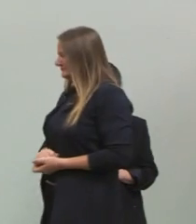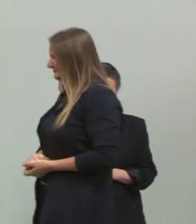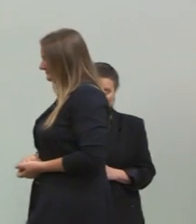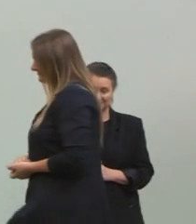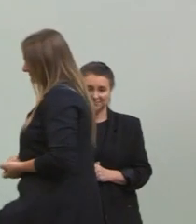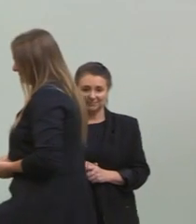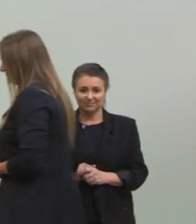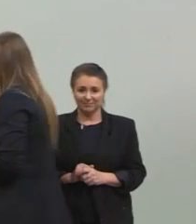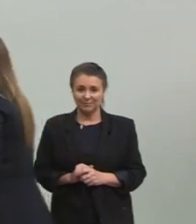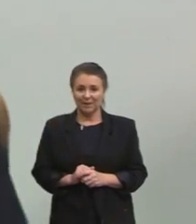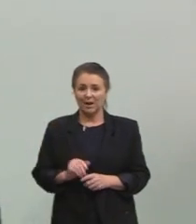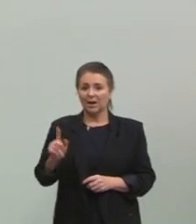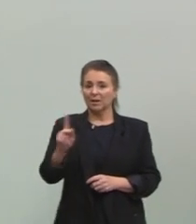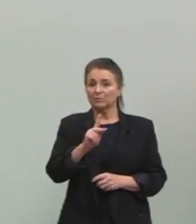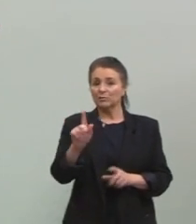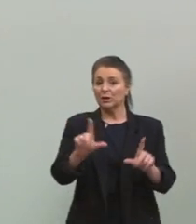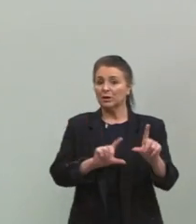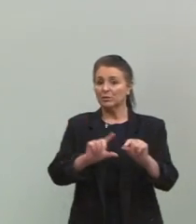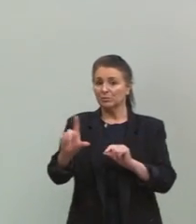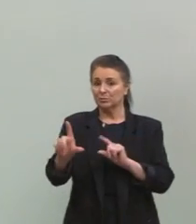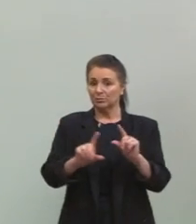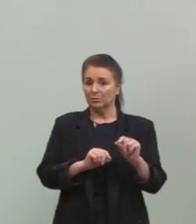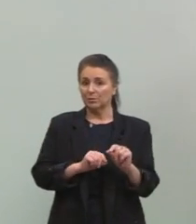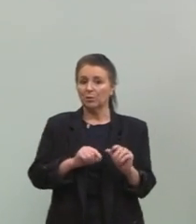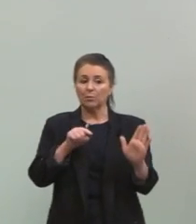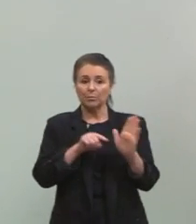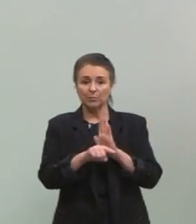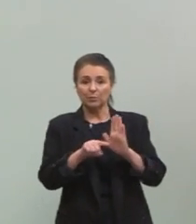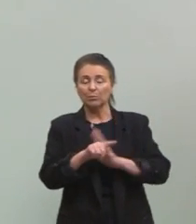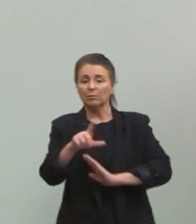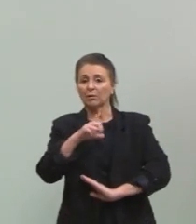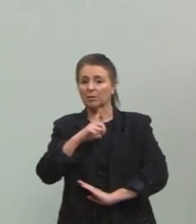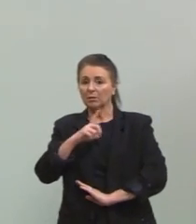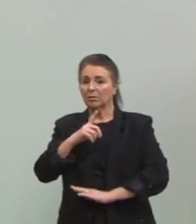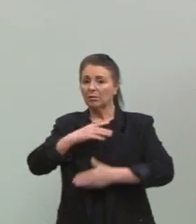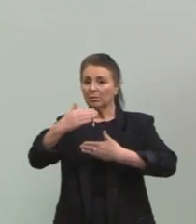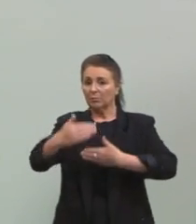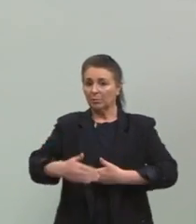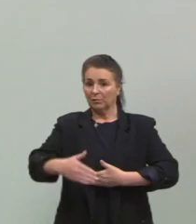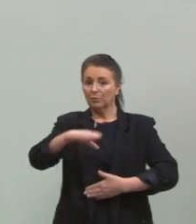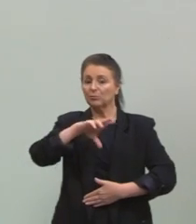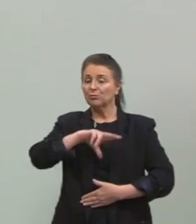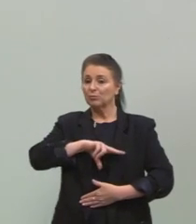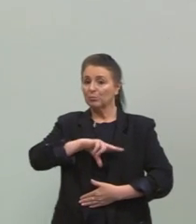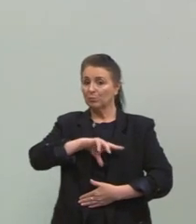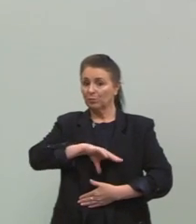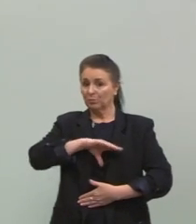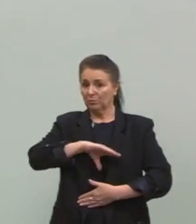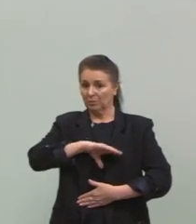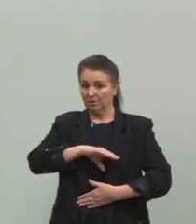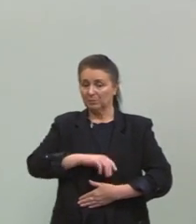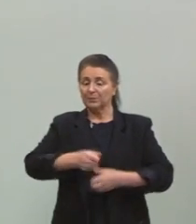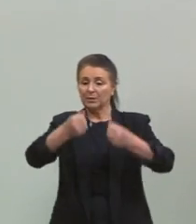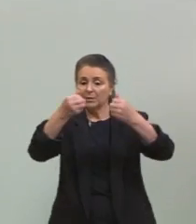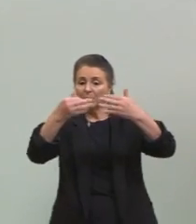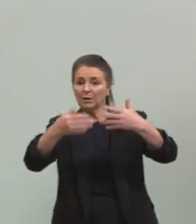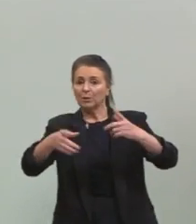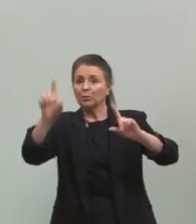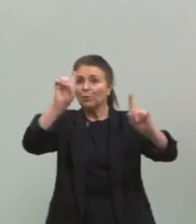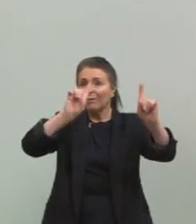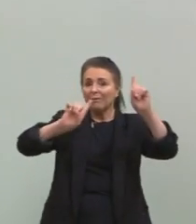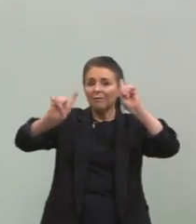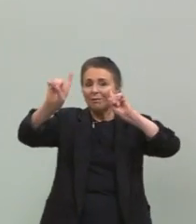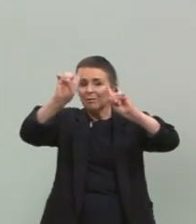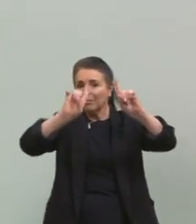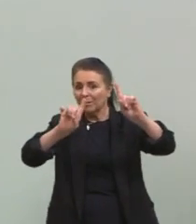separei uma das tantas questões que a gente tem aí na prova de língua portuguesa falando sobre carnaval e é